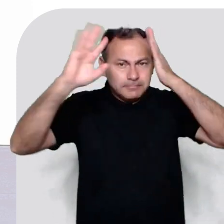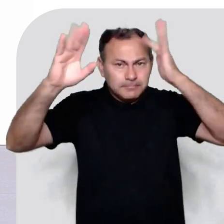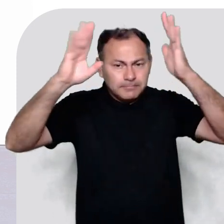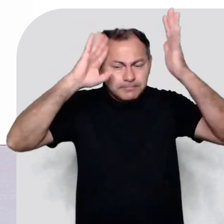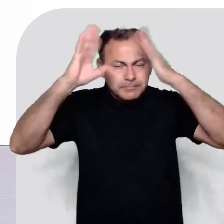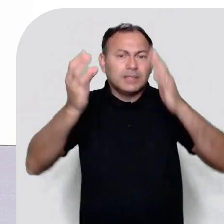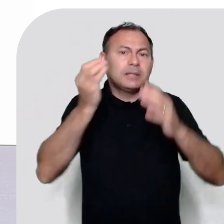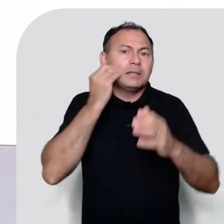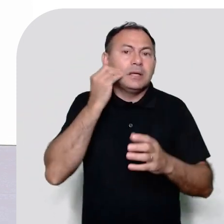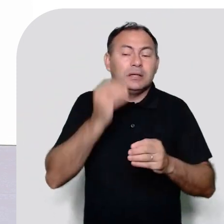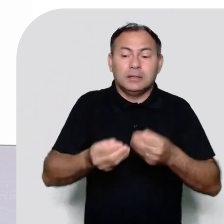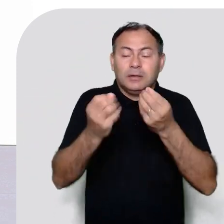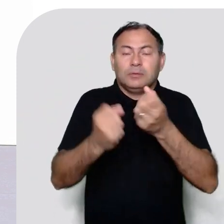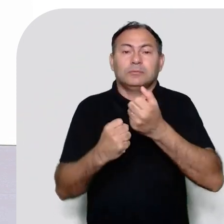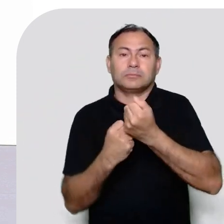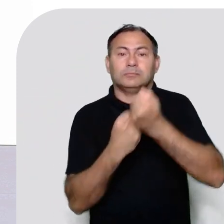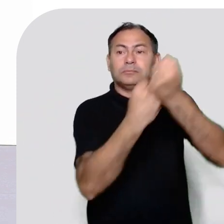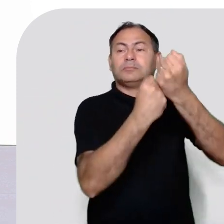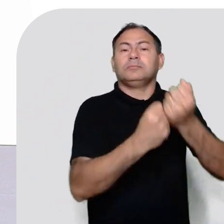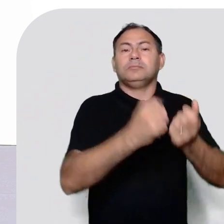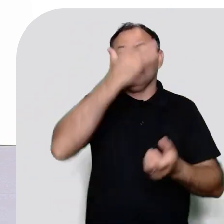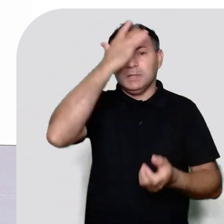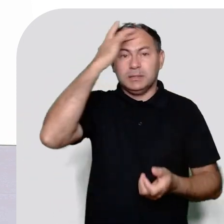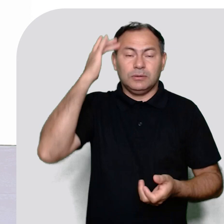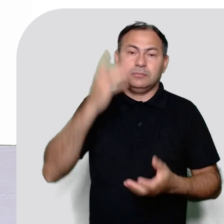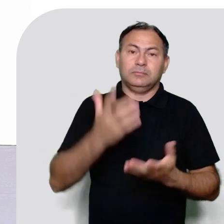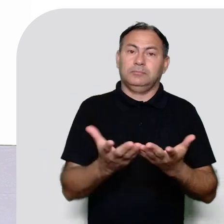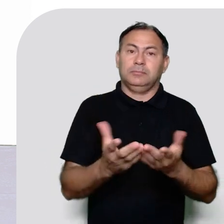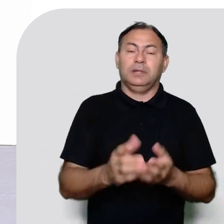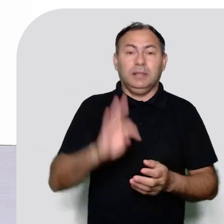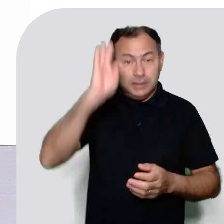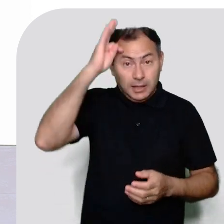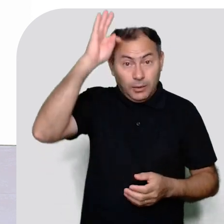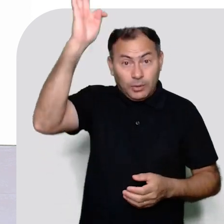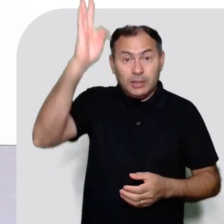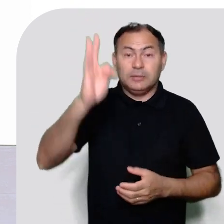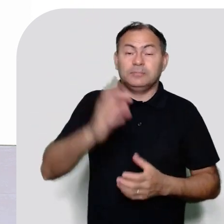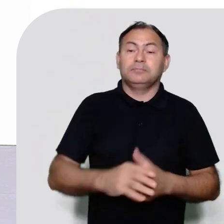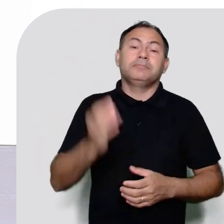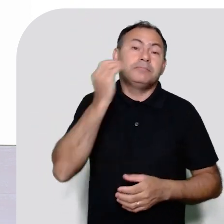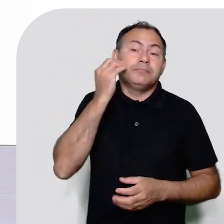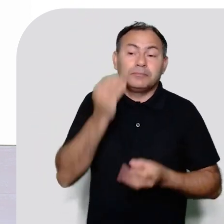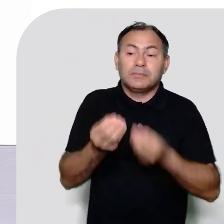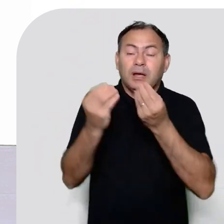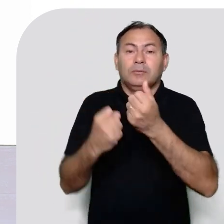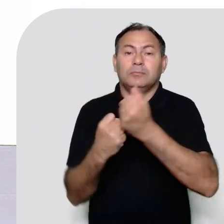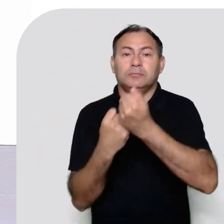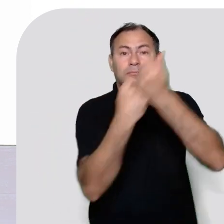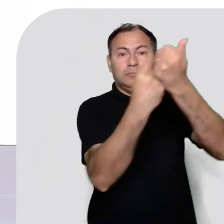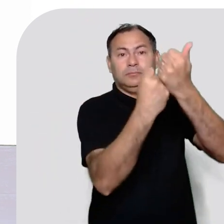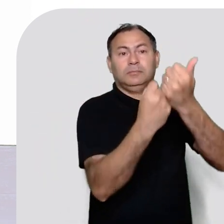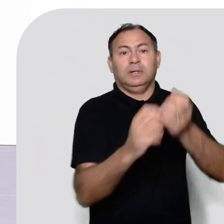que tentam dar um suporte ao homem, de teorias que tentam dar um